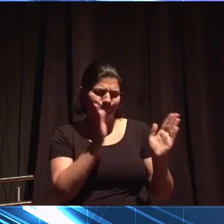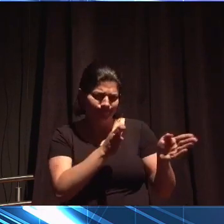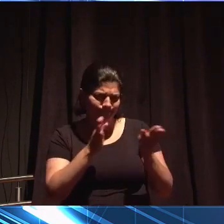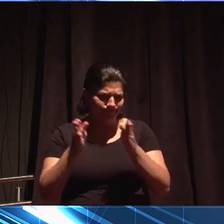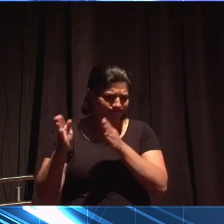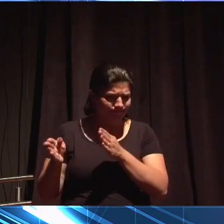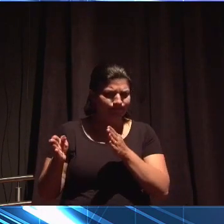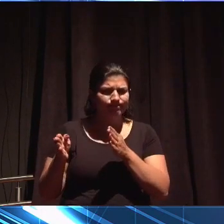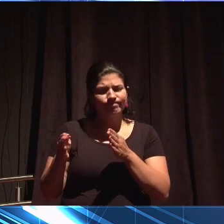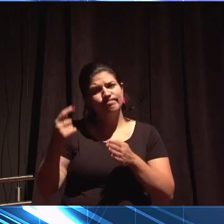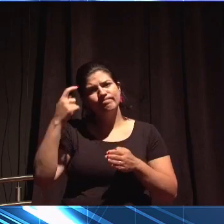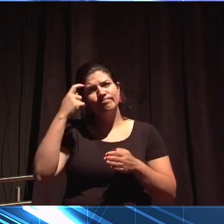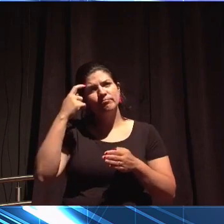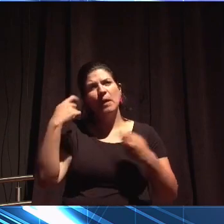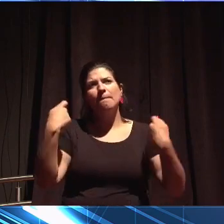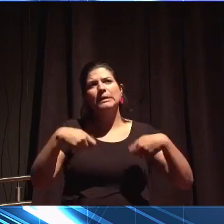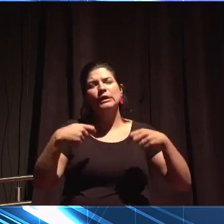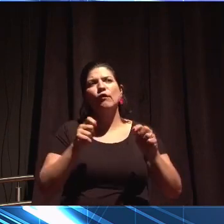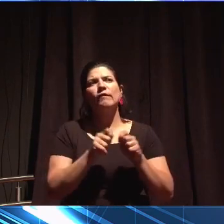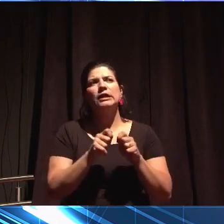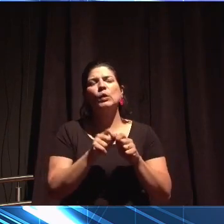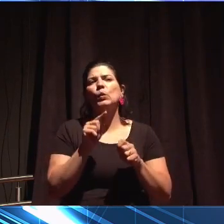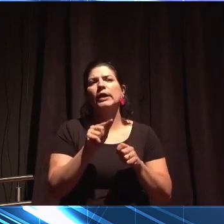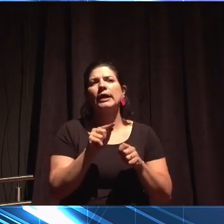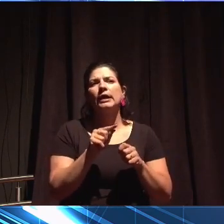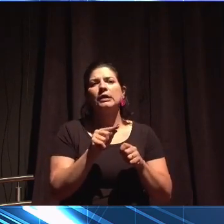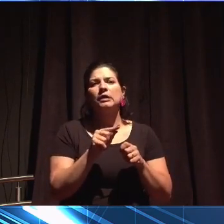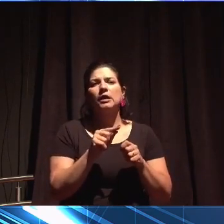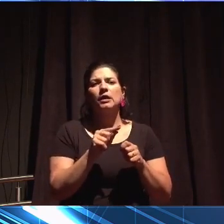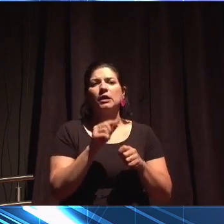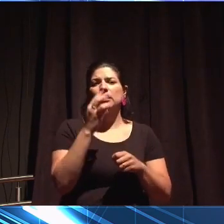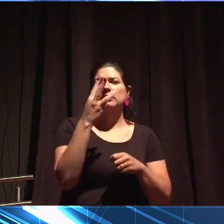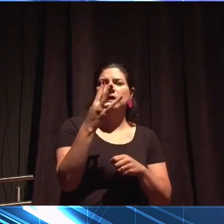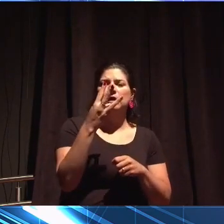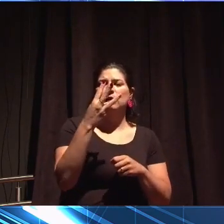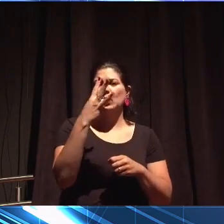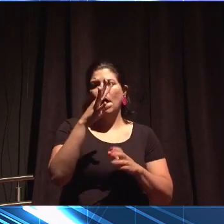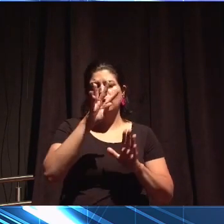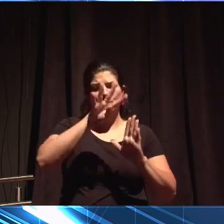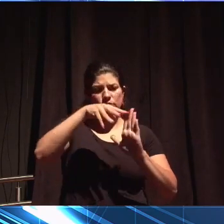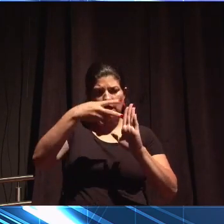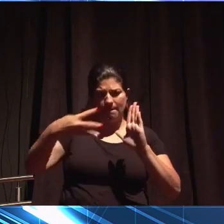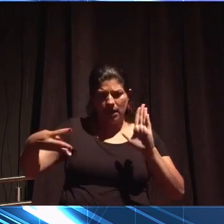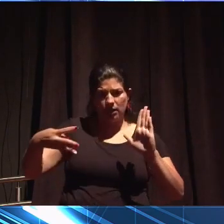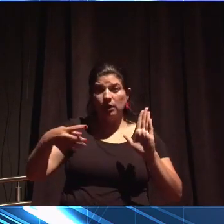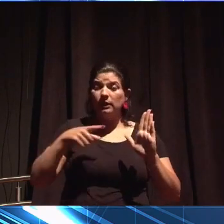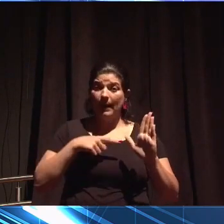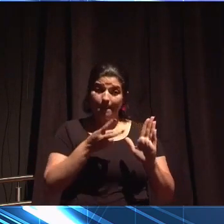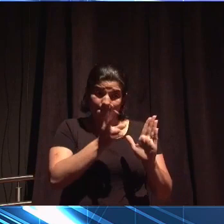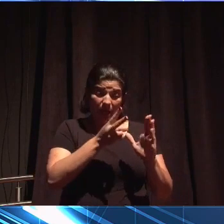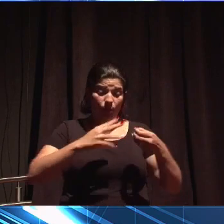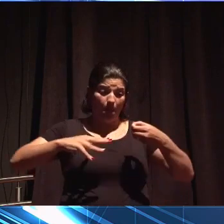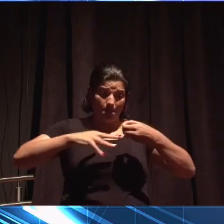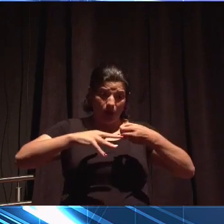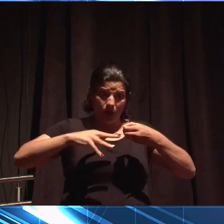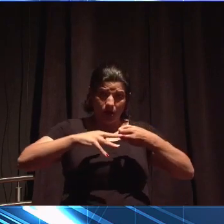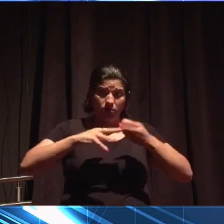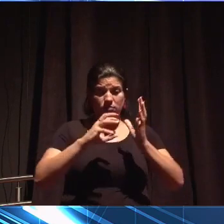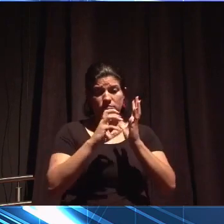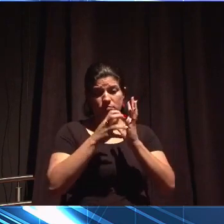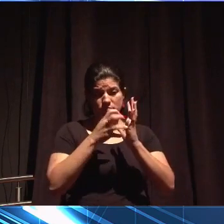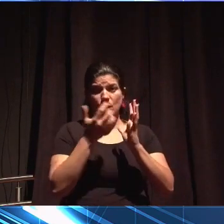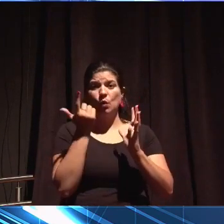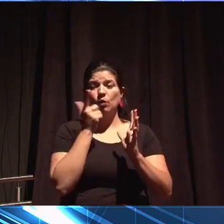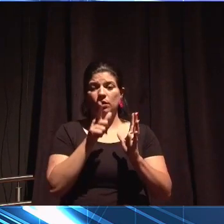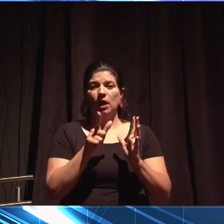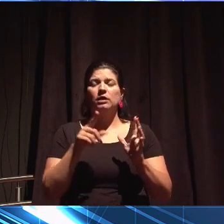que fazer, não sei, depende, consultar umas 3, 4 tabelas. Se eu puder fazer se estiver no mesmo banco de dados, puder fazer um agrupamento